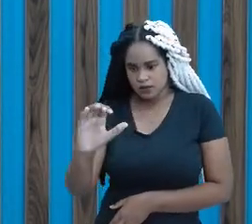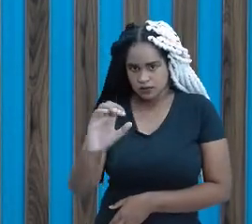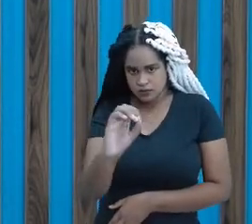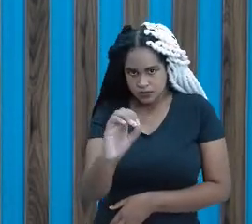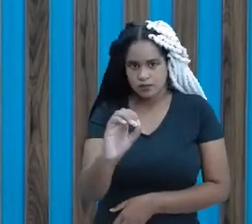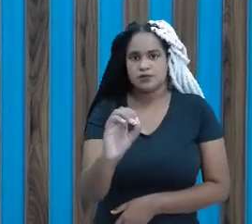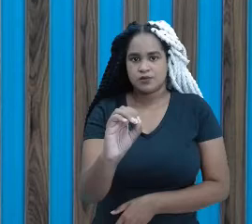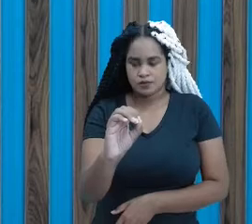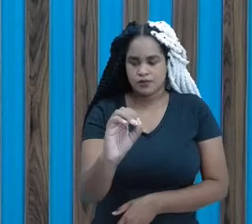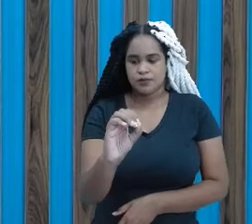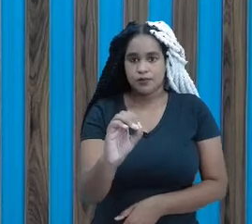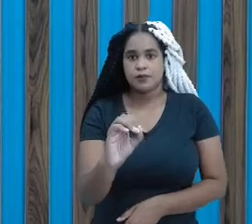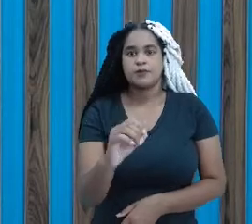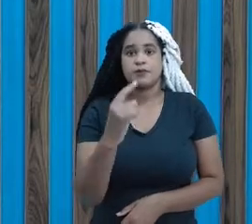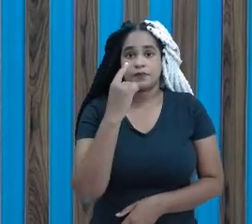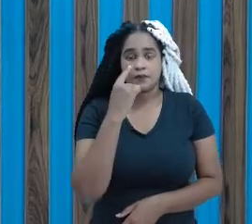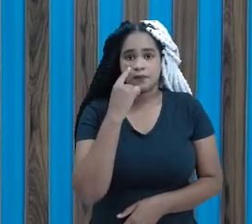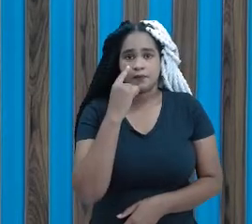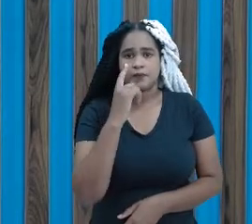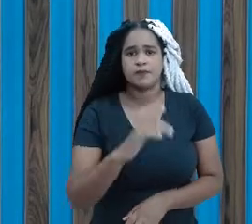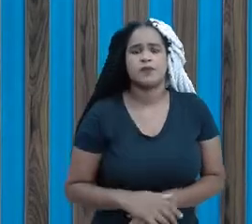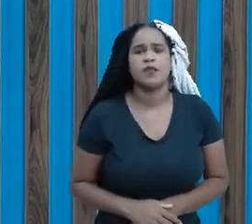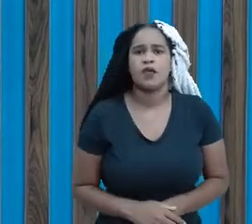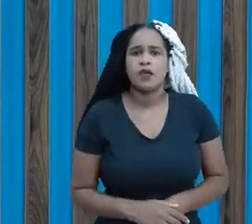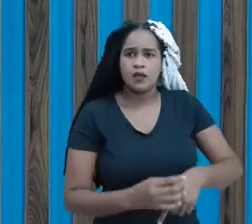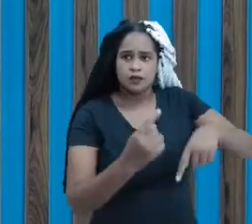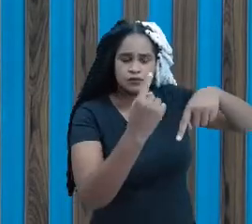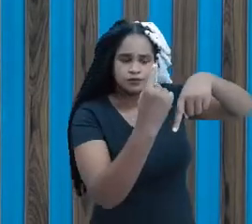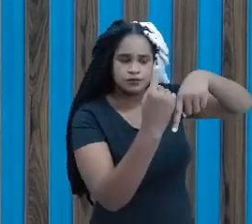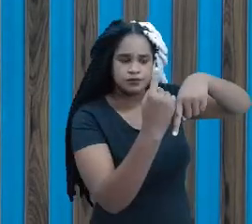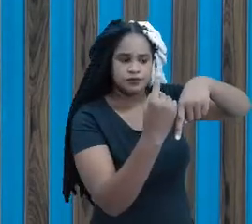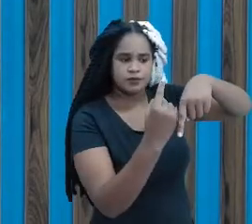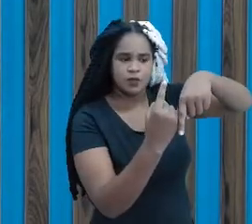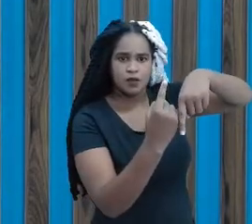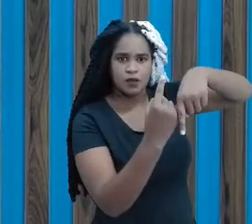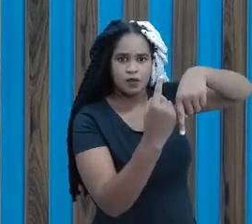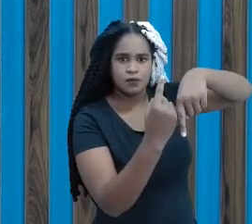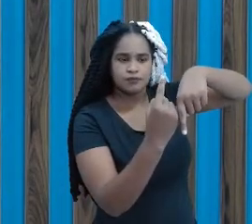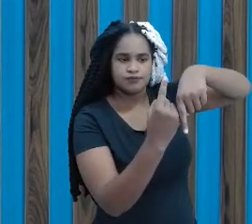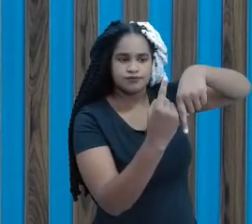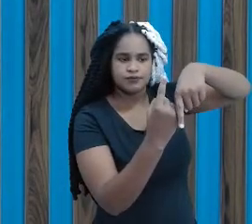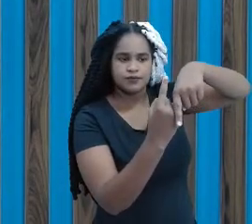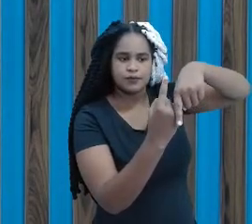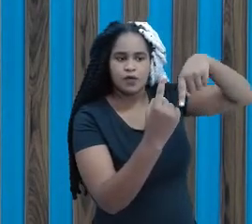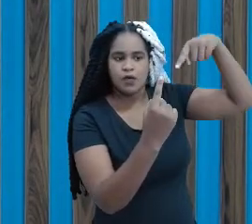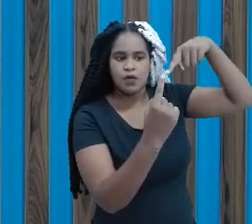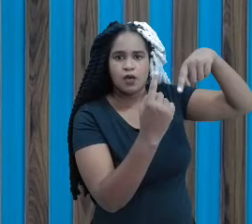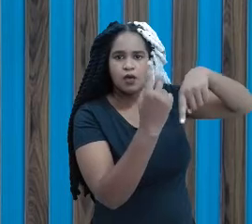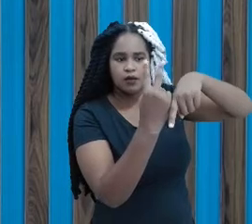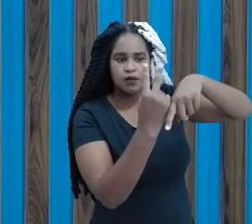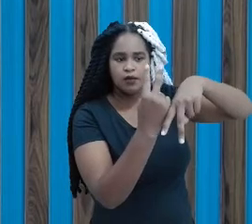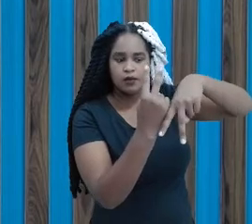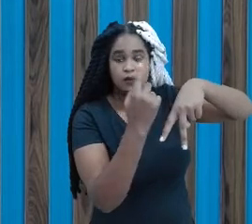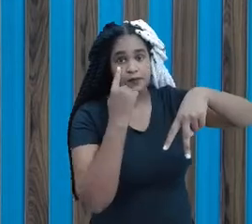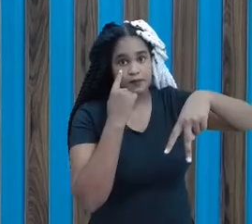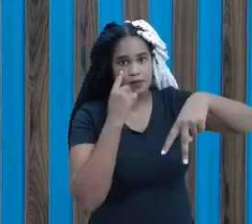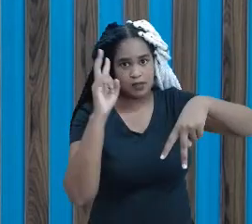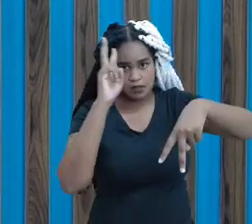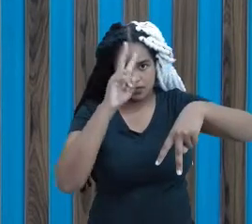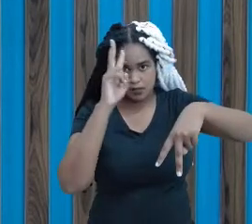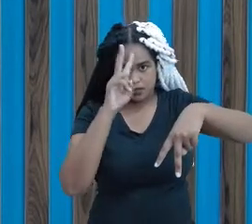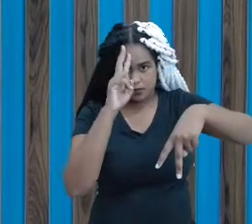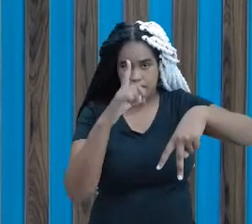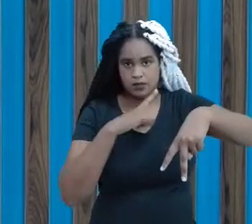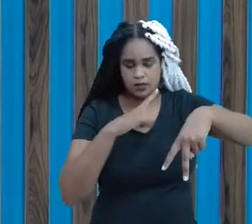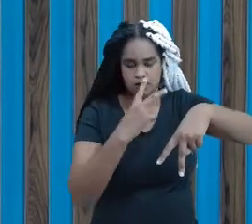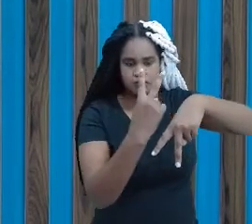braço curto do 5. Braço curto é o quê? É o bracinho menor, né, prof? Lembra que um cromossomo,